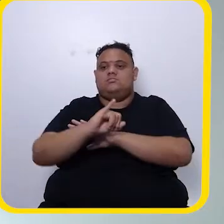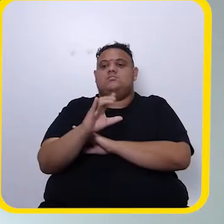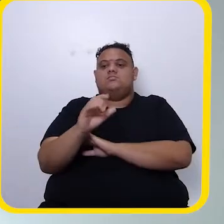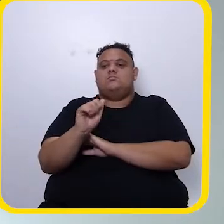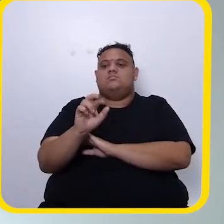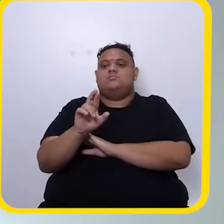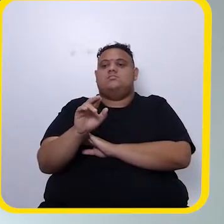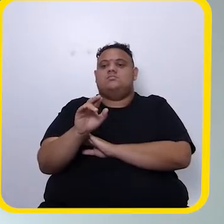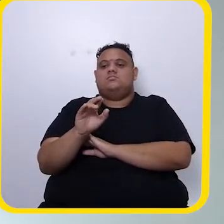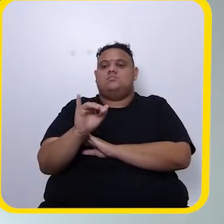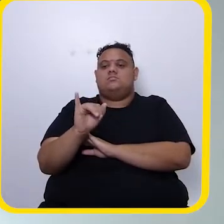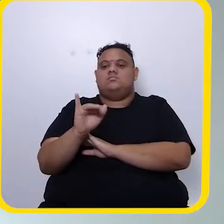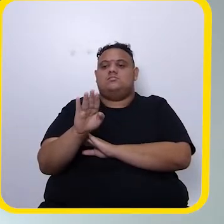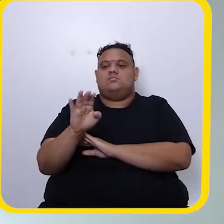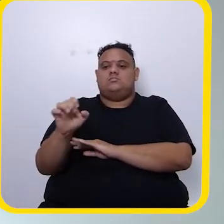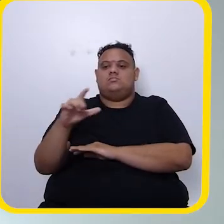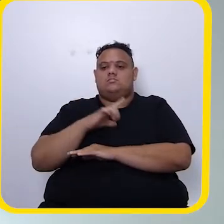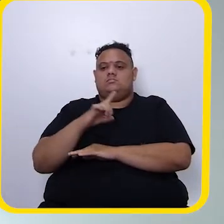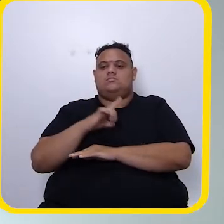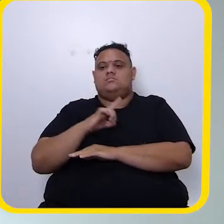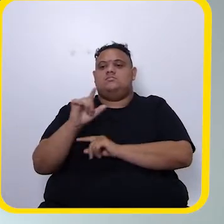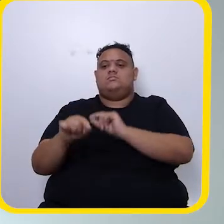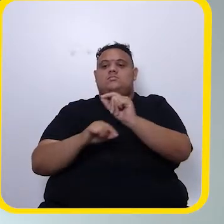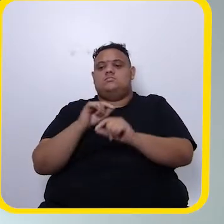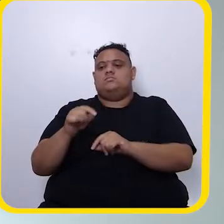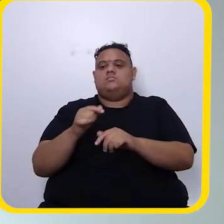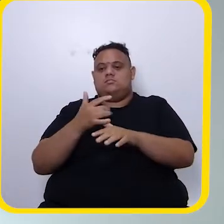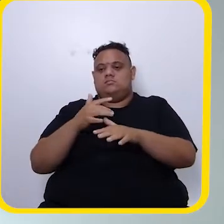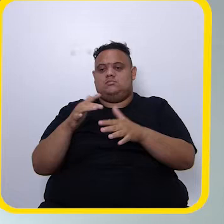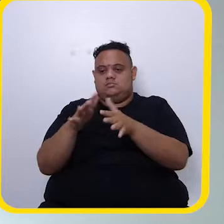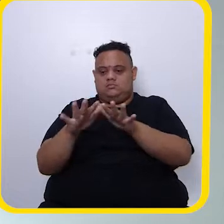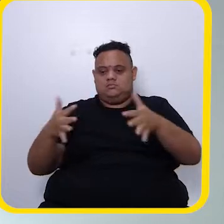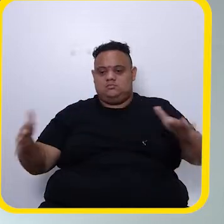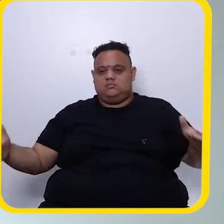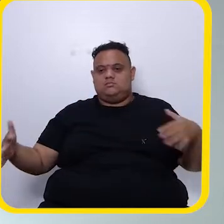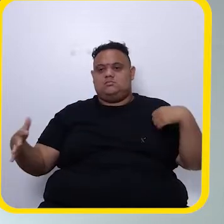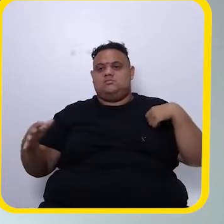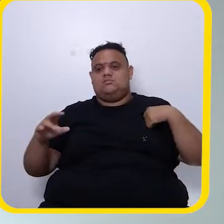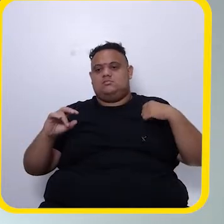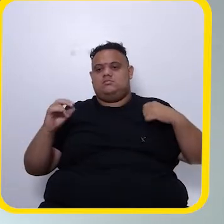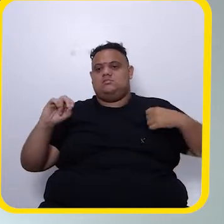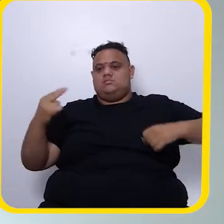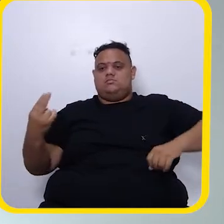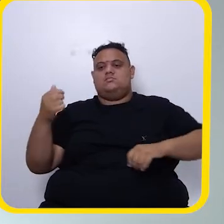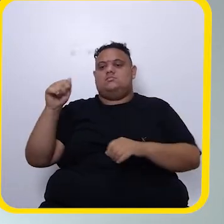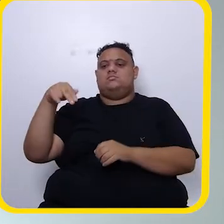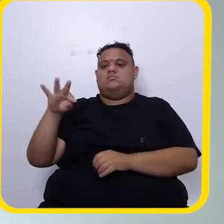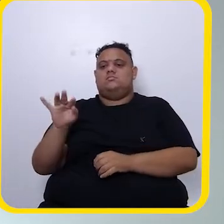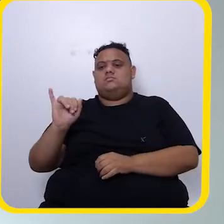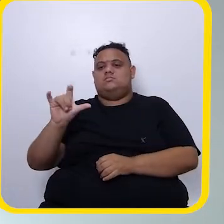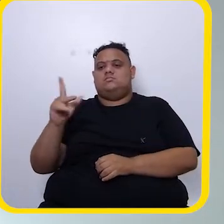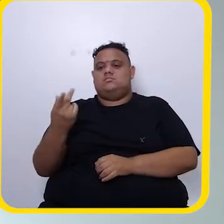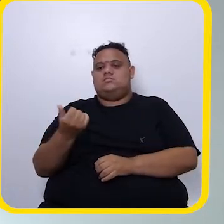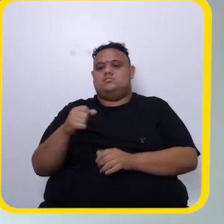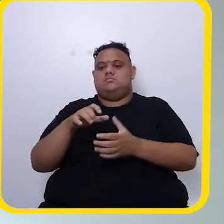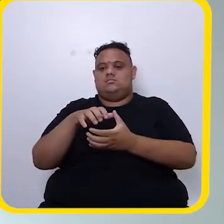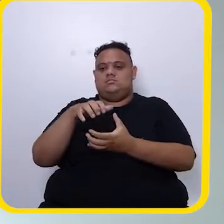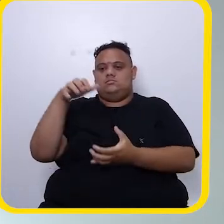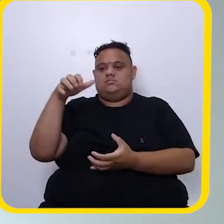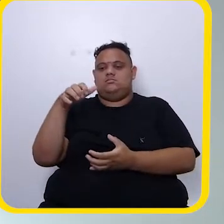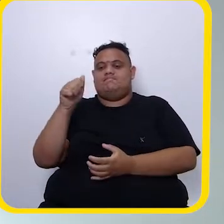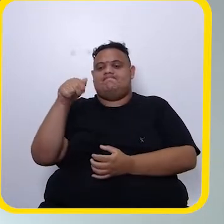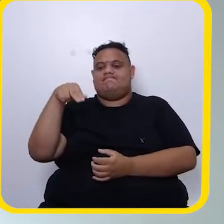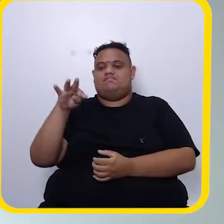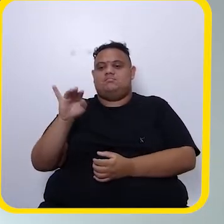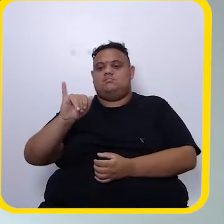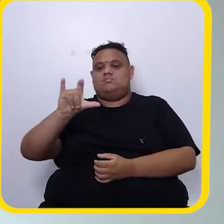Ilhas do Caribe, nós temos aí o mar, né, do Caribe, ou o mar das Antilhas. E a gente tem as